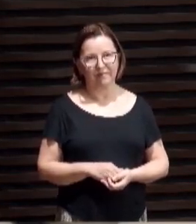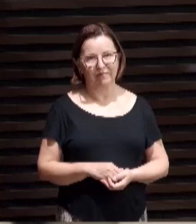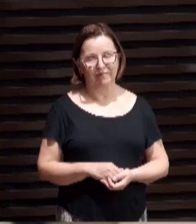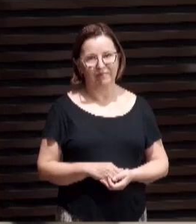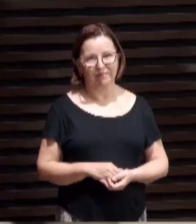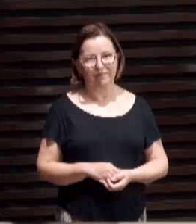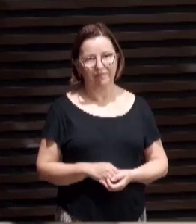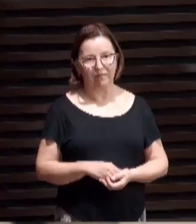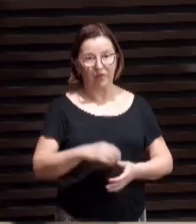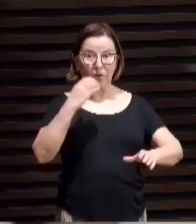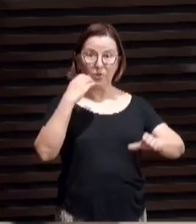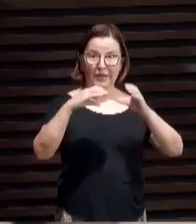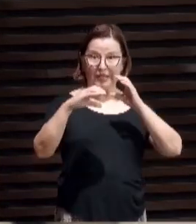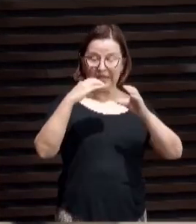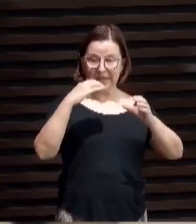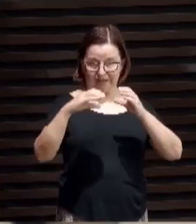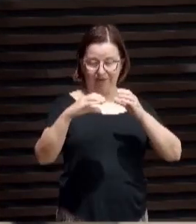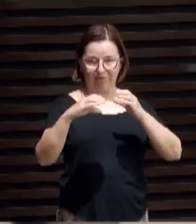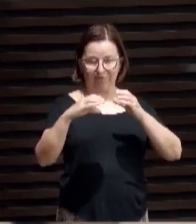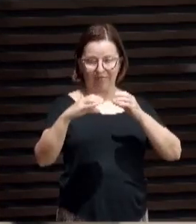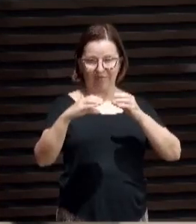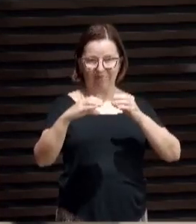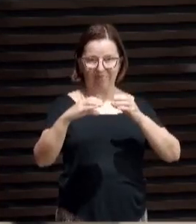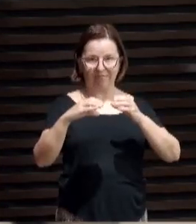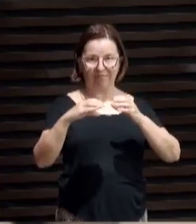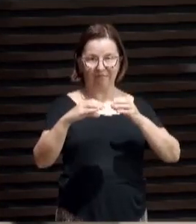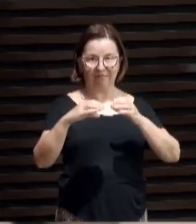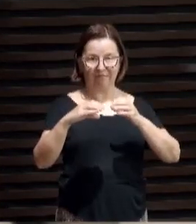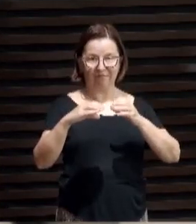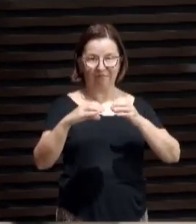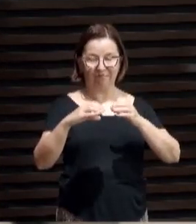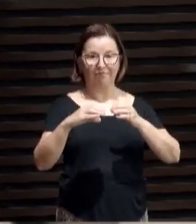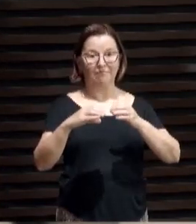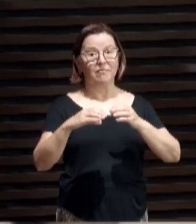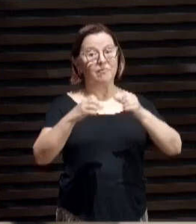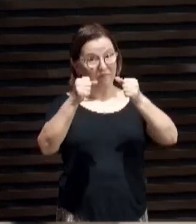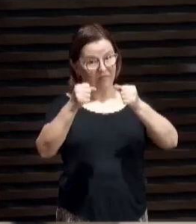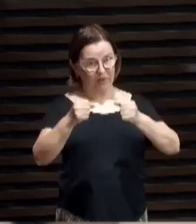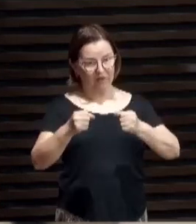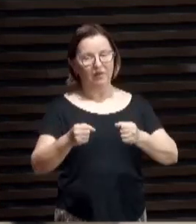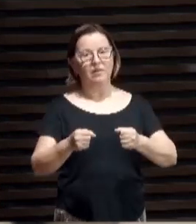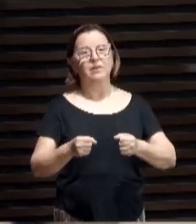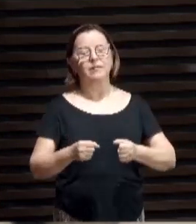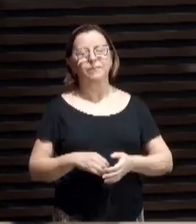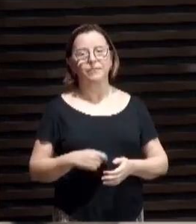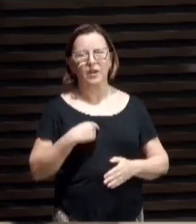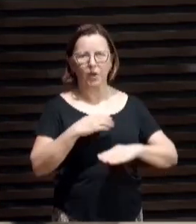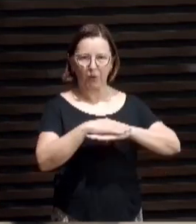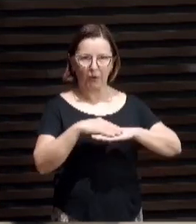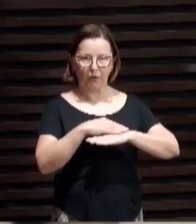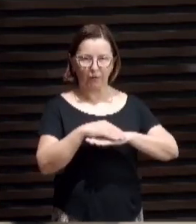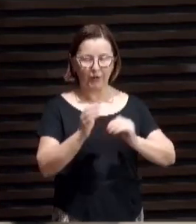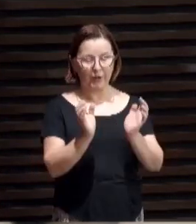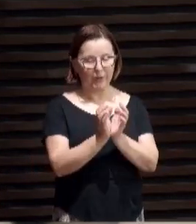Os cânticos são coisas tremendas. Eu estava conversando com os